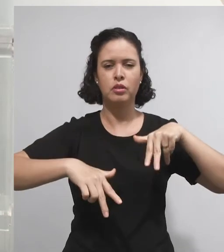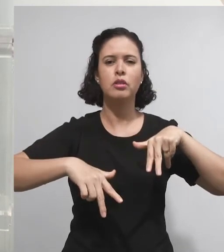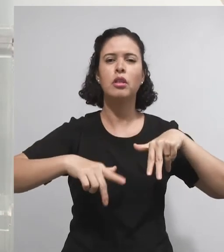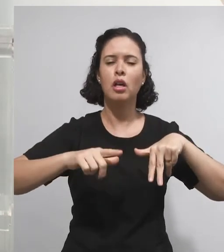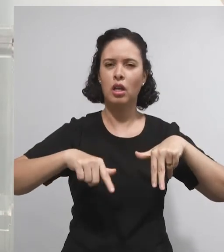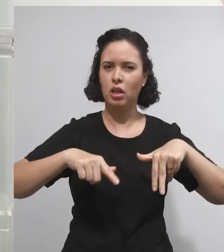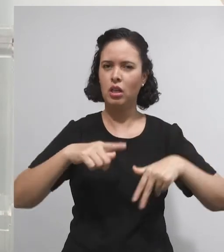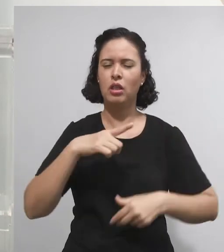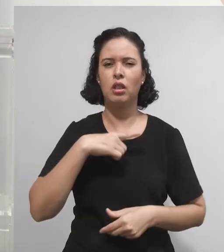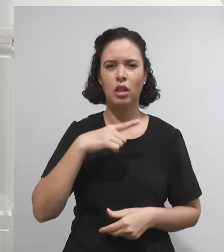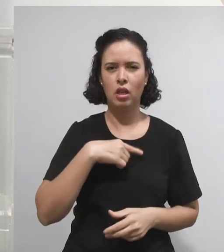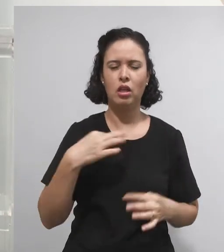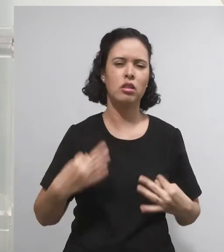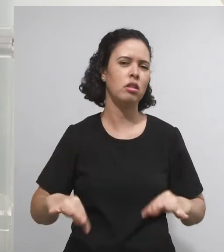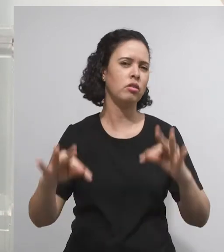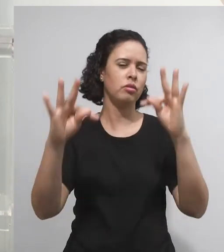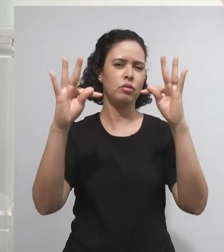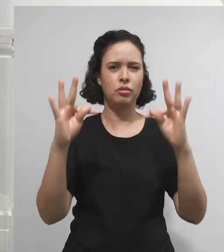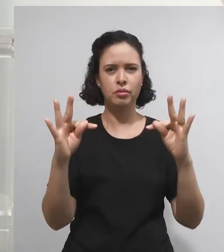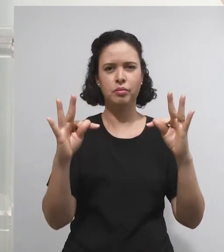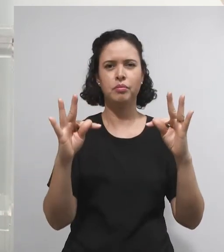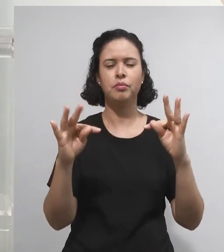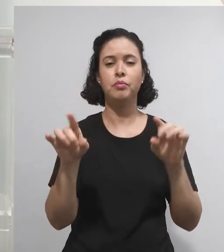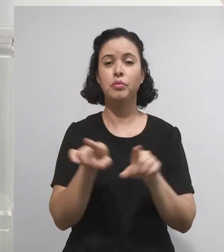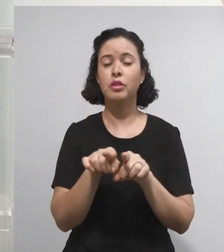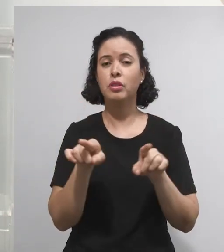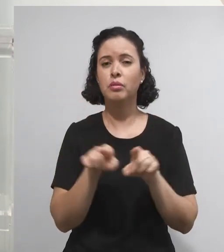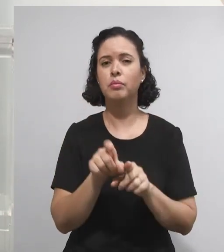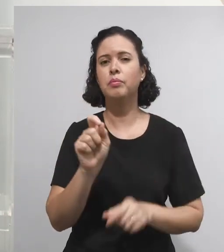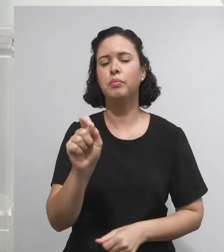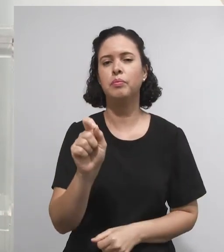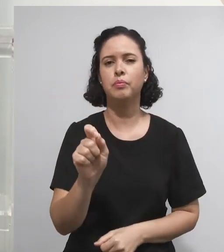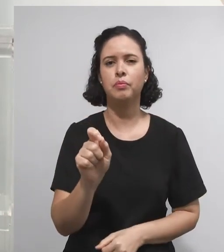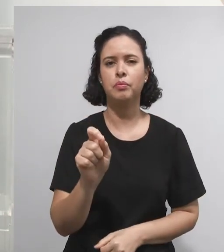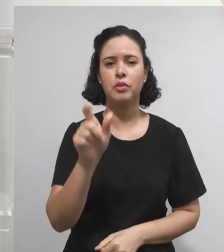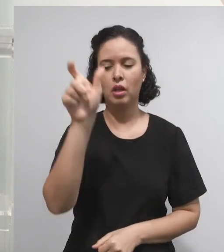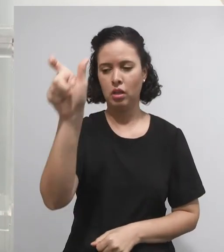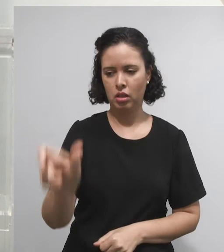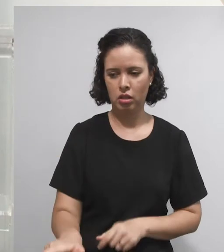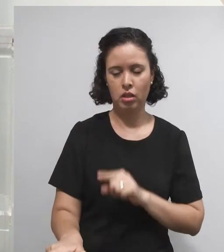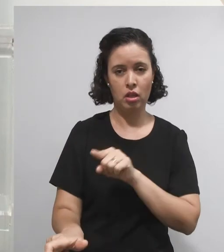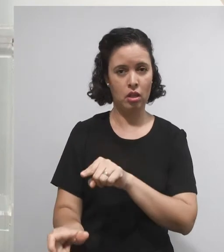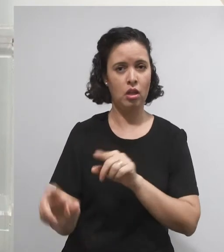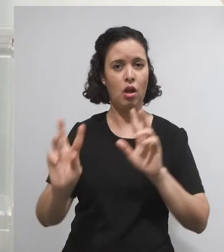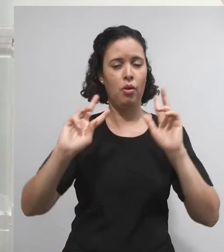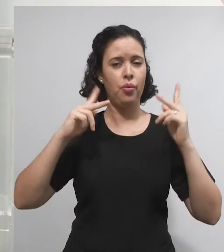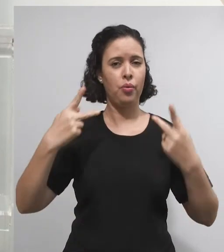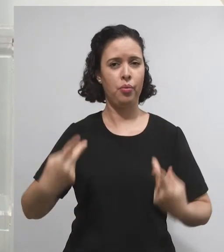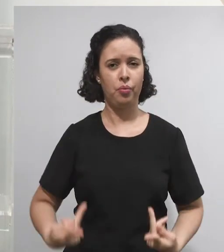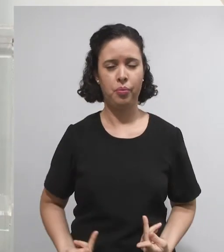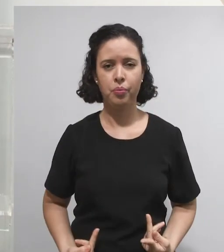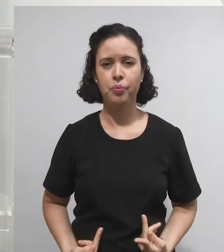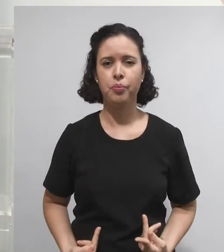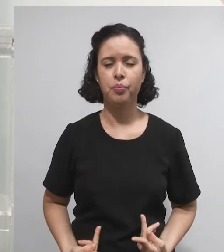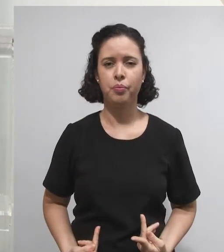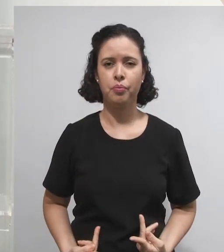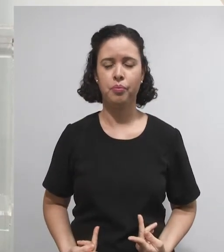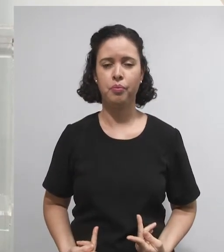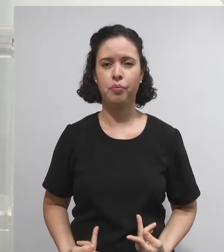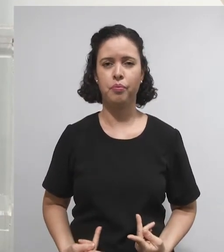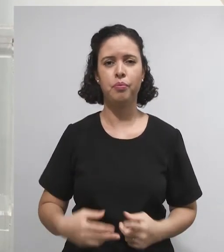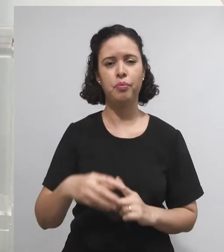a interculturalidade, as tecnologias, e o essencial aqui é o ser humano